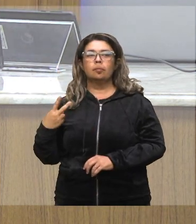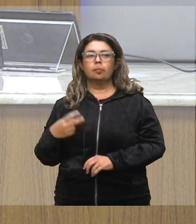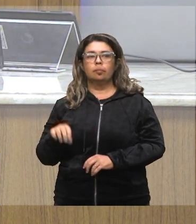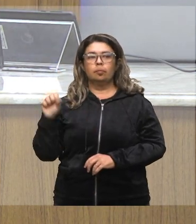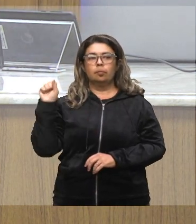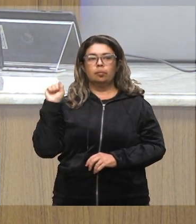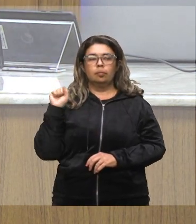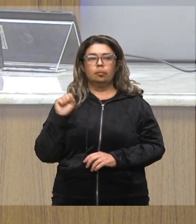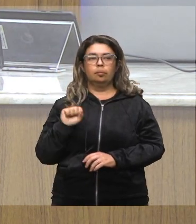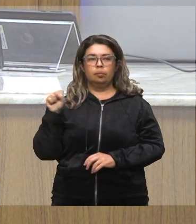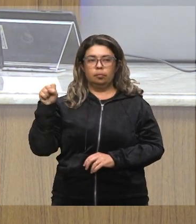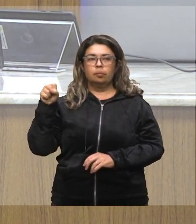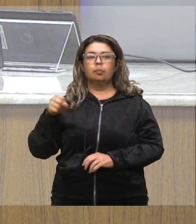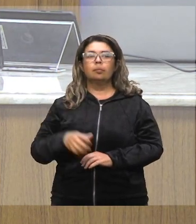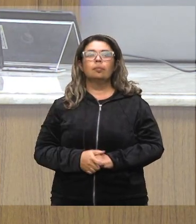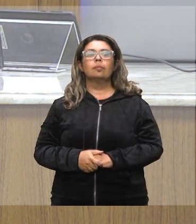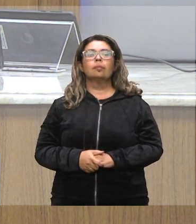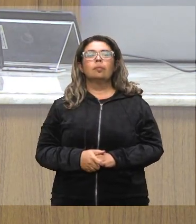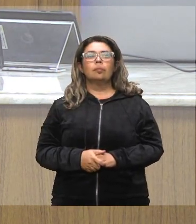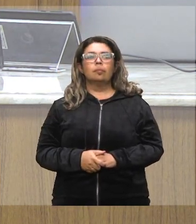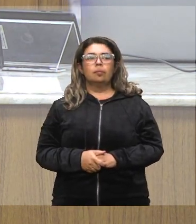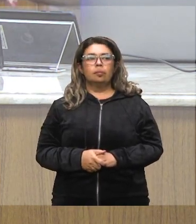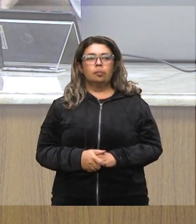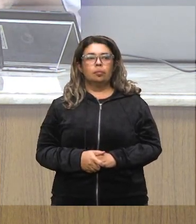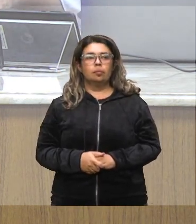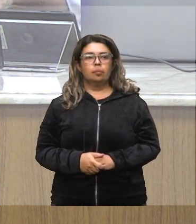Martins. Sim.